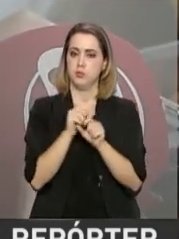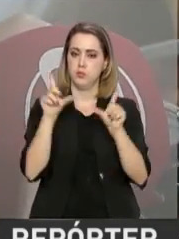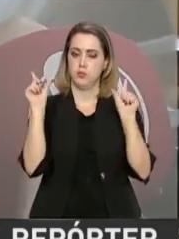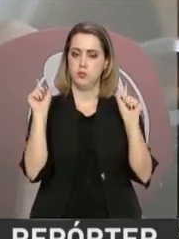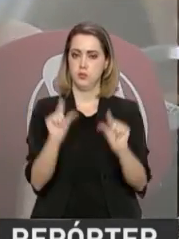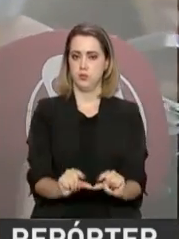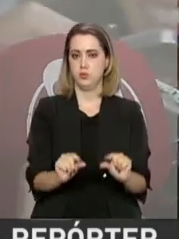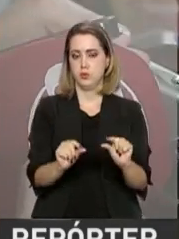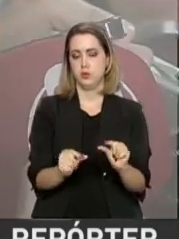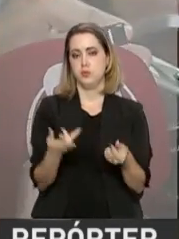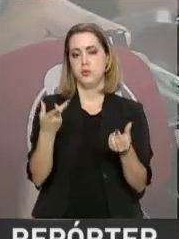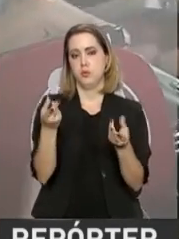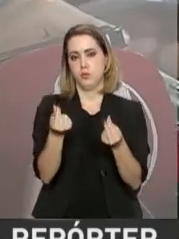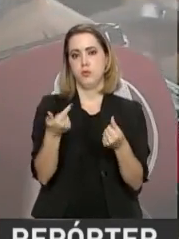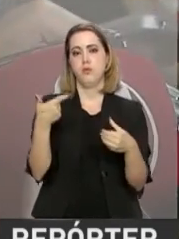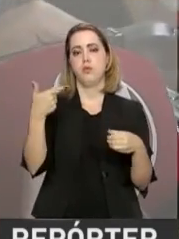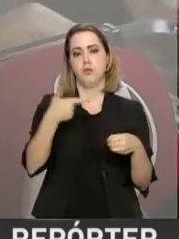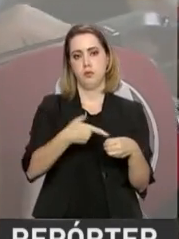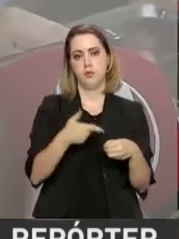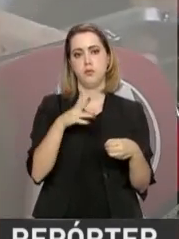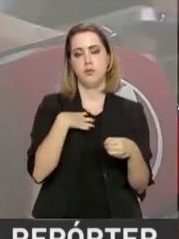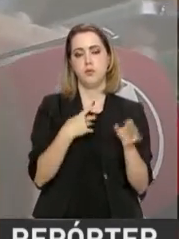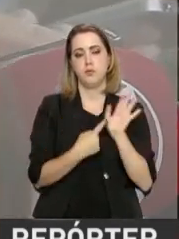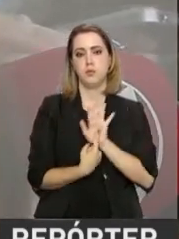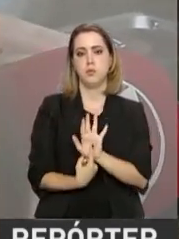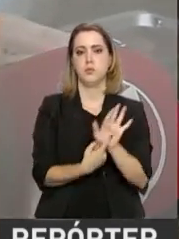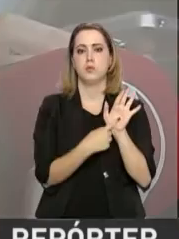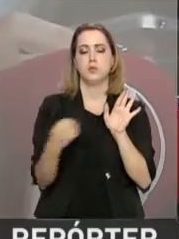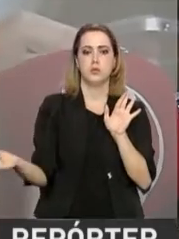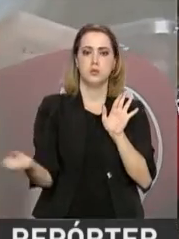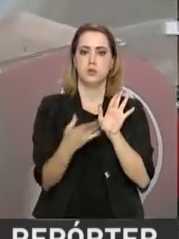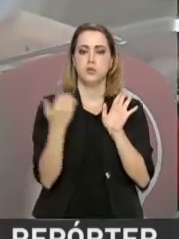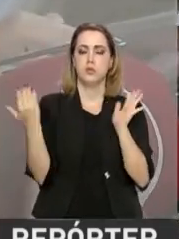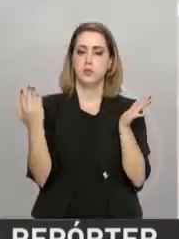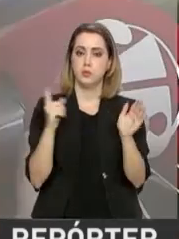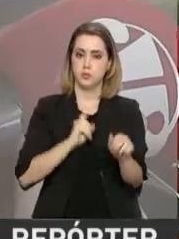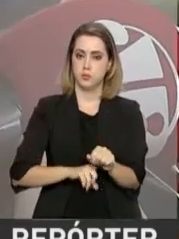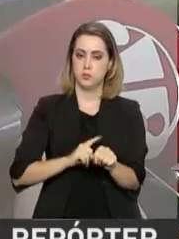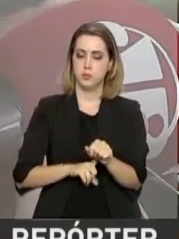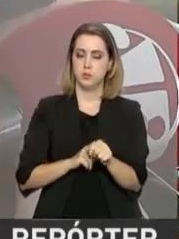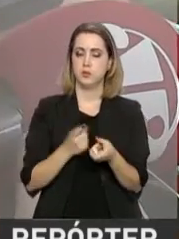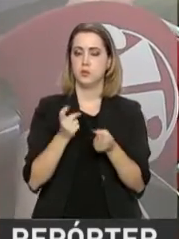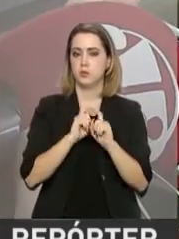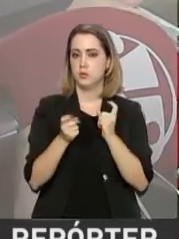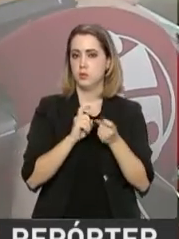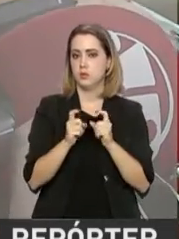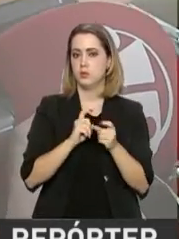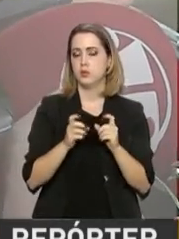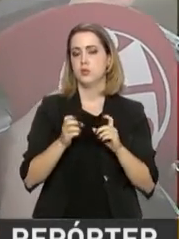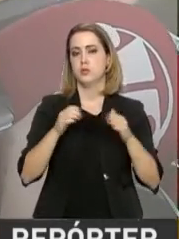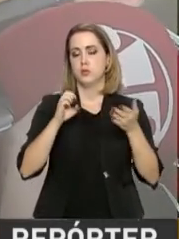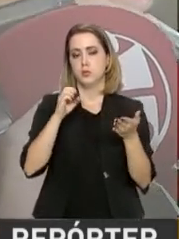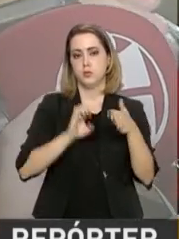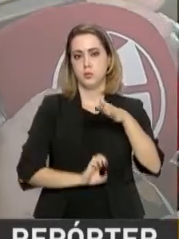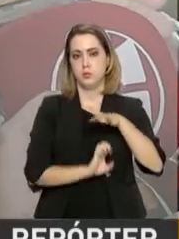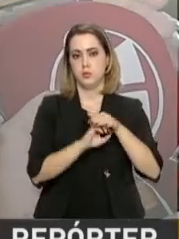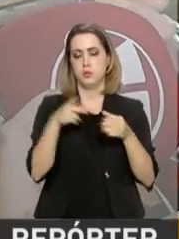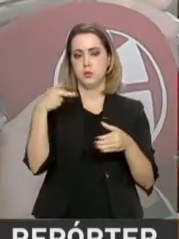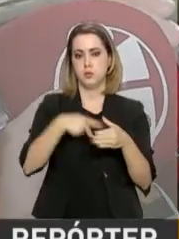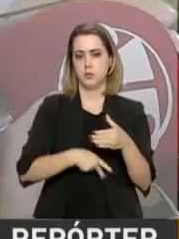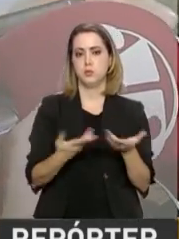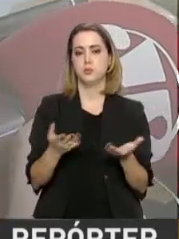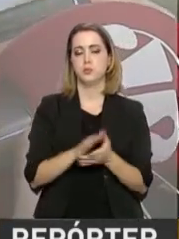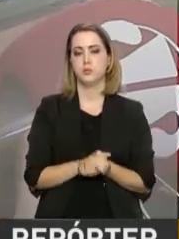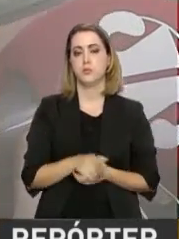preços do diesel e da gasolina demonstra a nova fase da gestão da Petrobras. Uma grande mudança que os preços